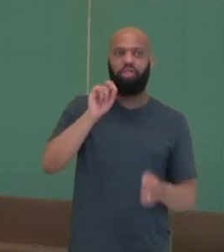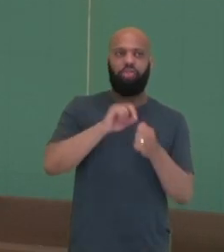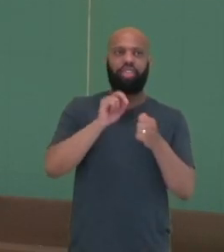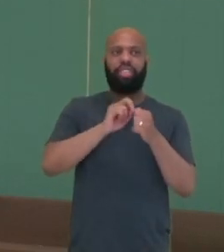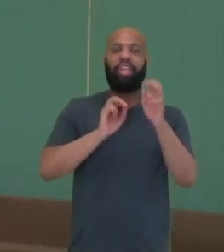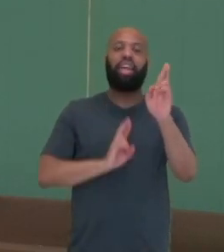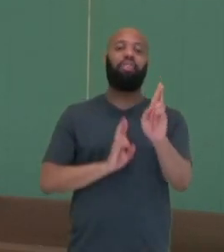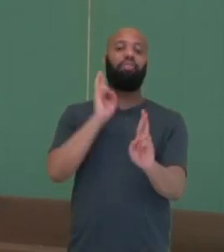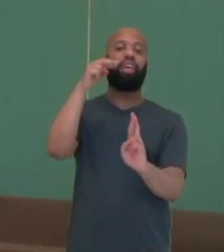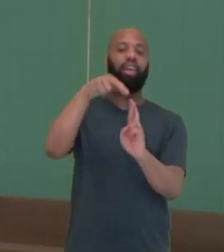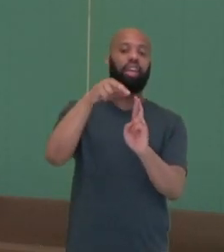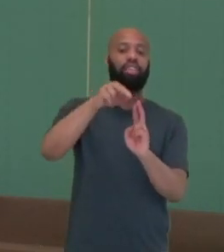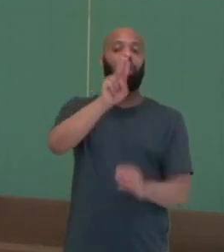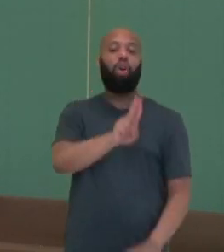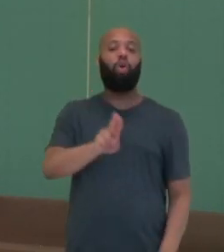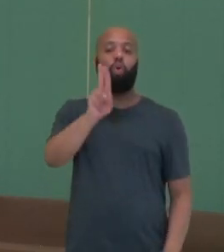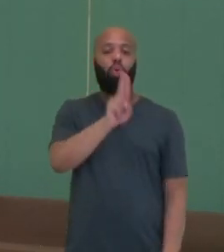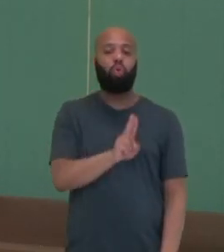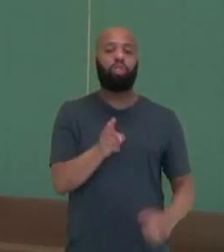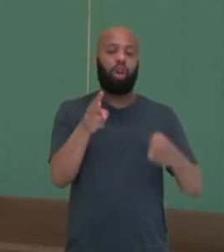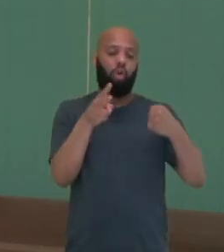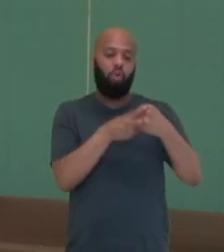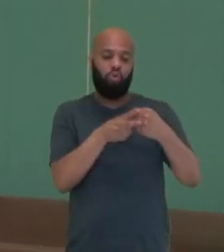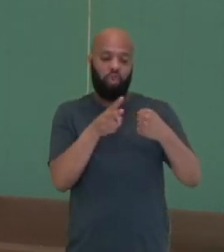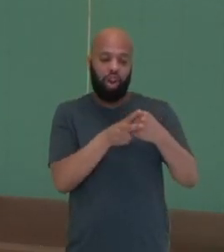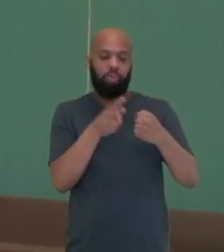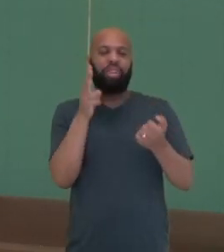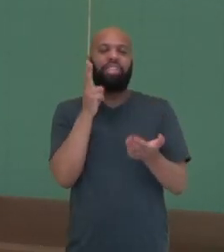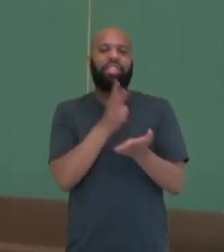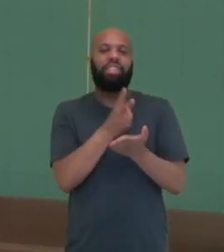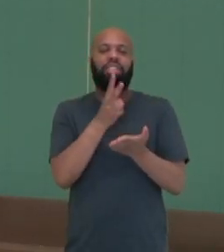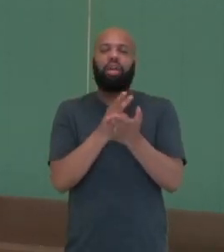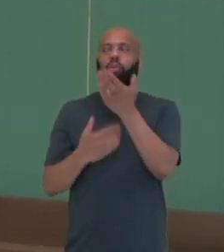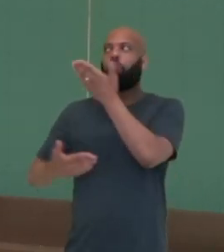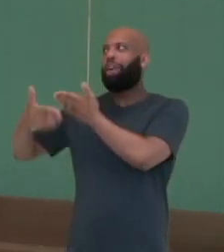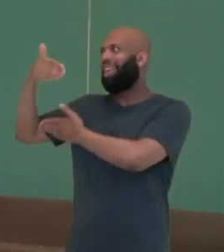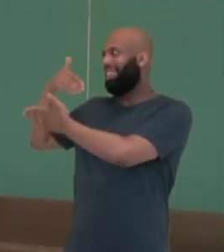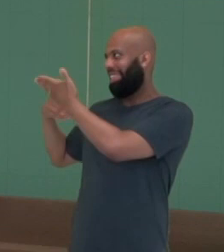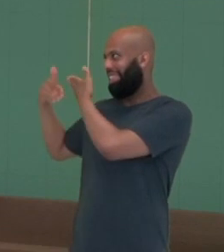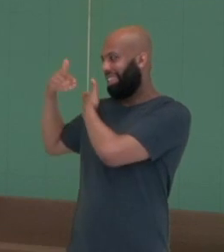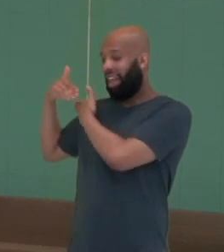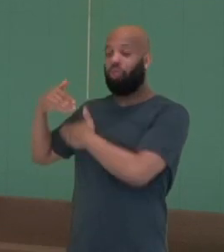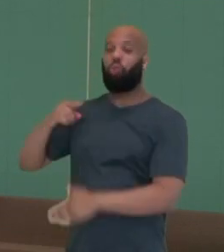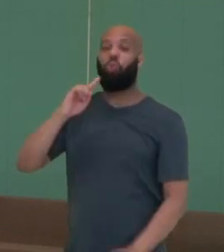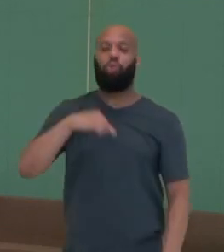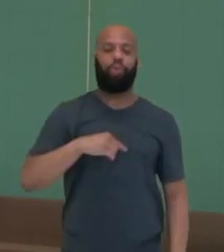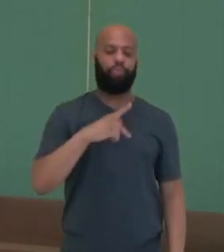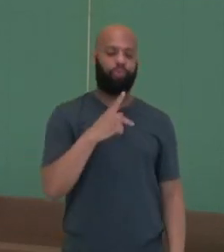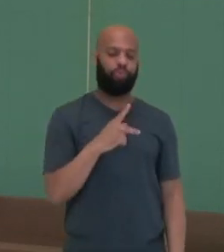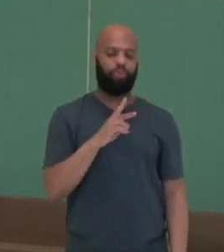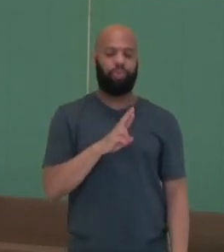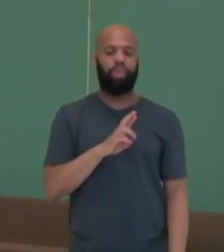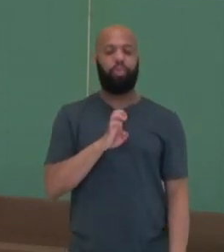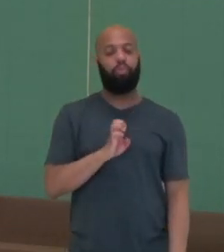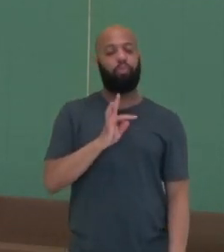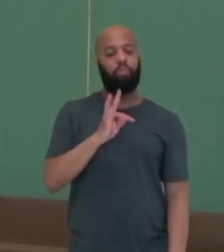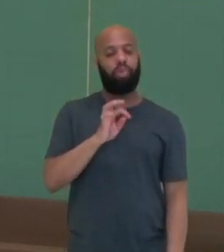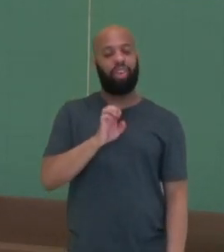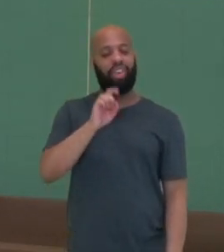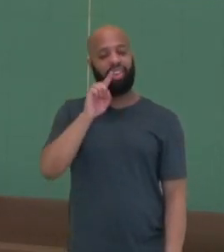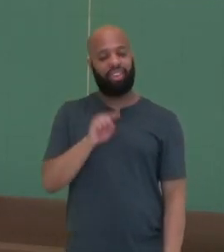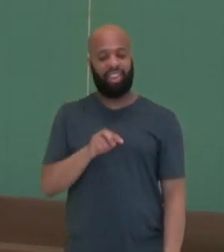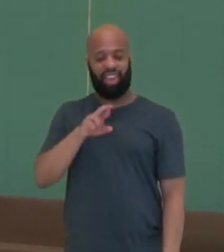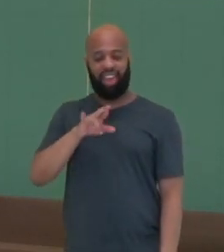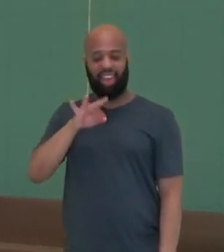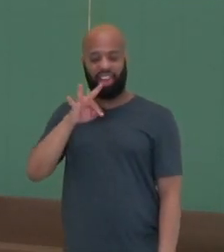em relação ao uso das formas verbais, sempre no pretérito, você vai retirar do texto os